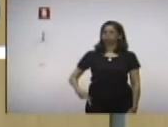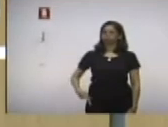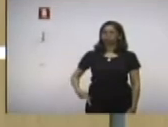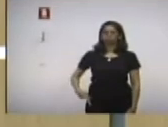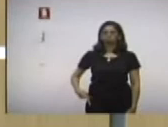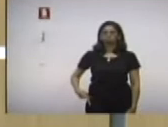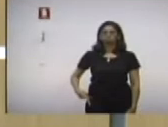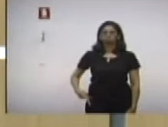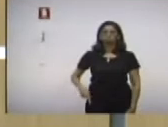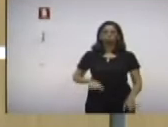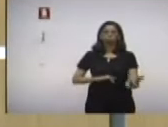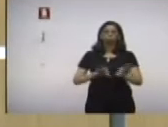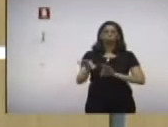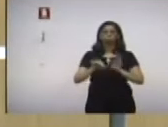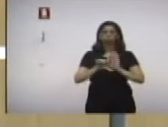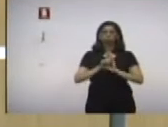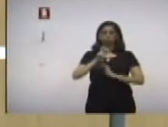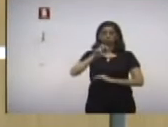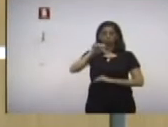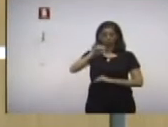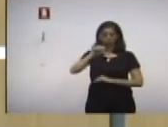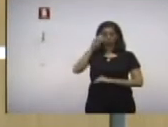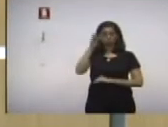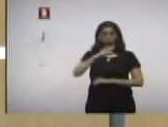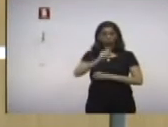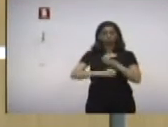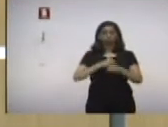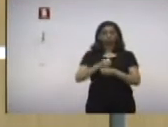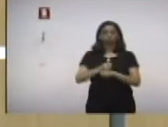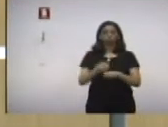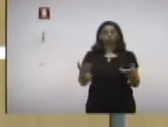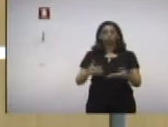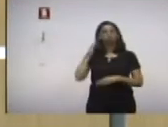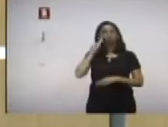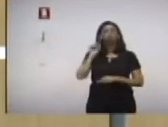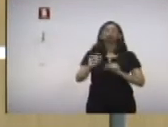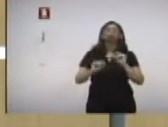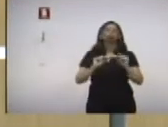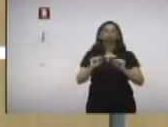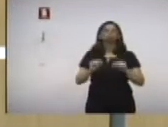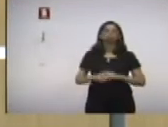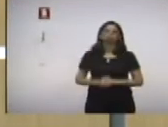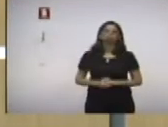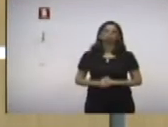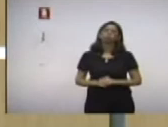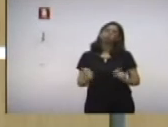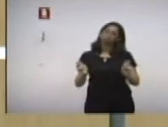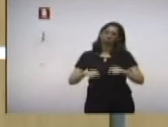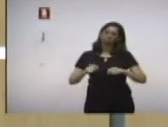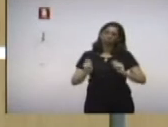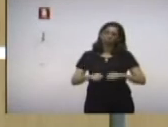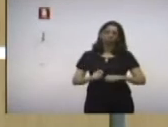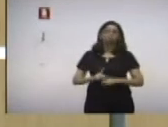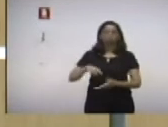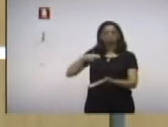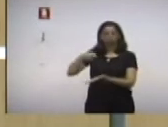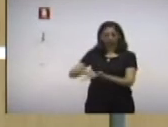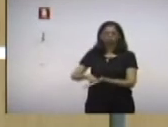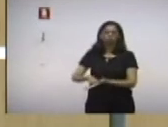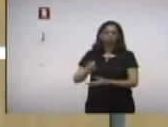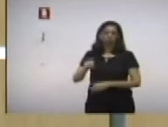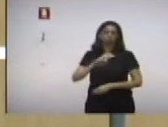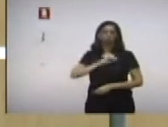o projeto de lei 59/14 pelo entendimento ele pode ser usado para a saúde Se quiser pode pagar o